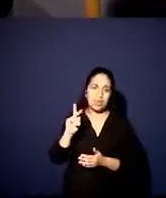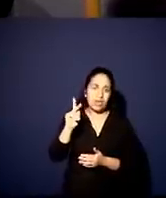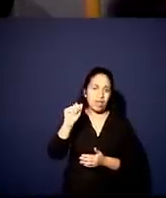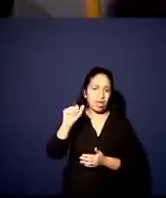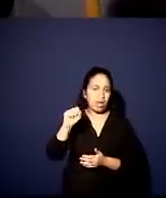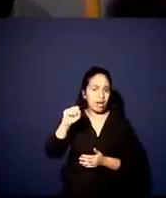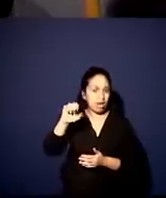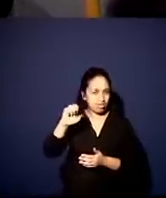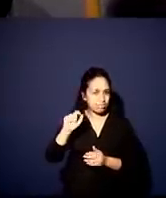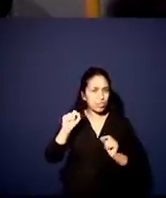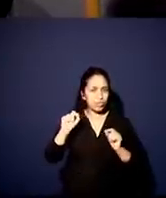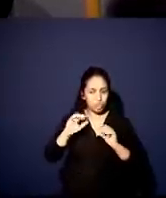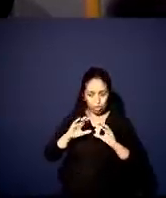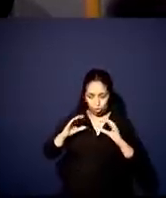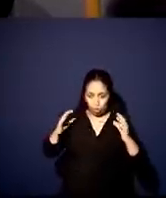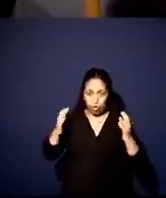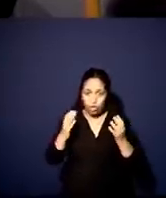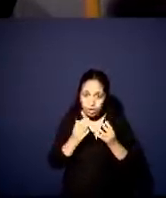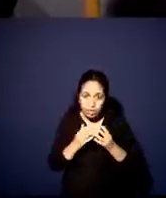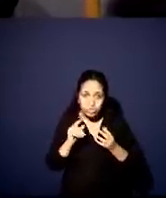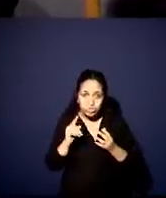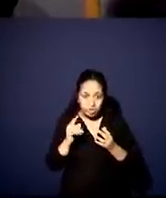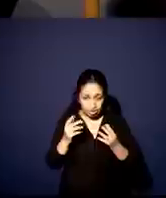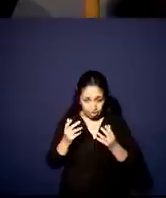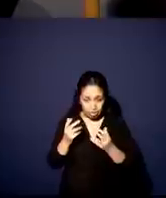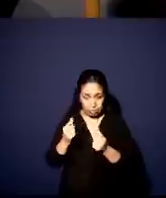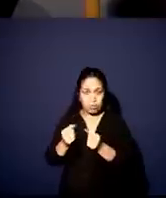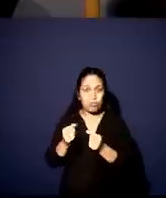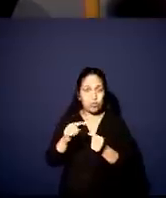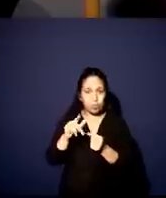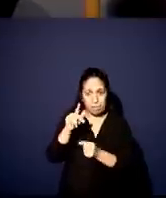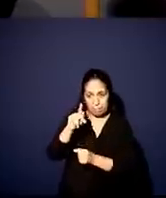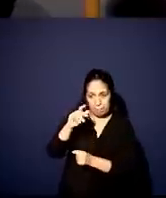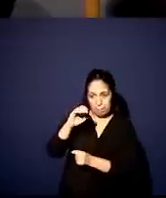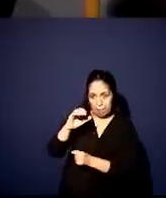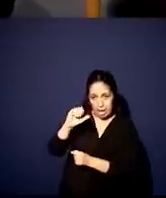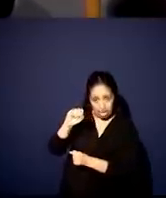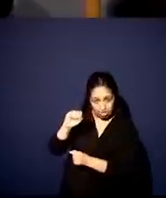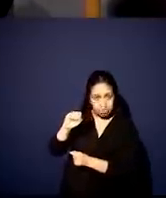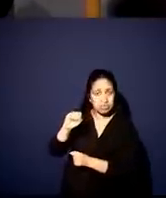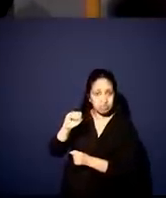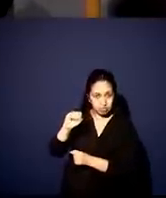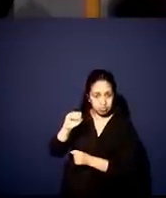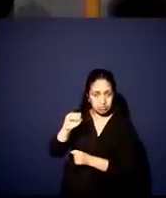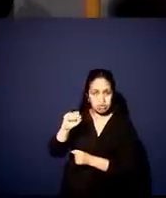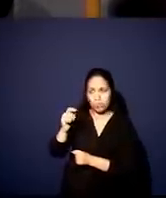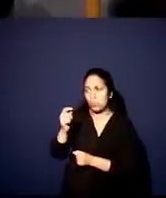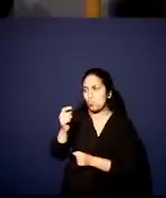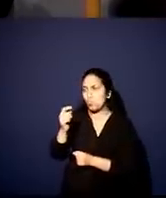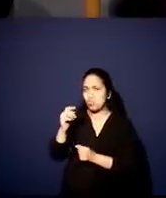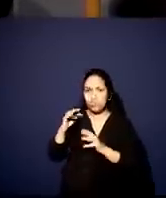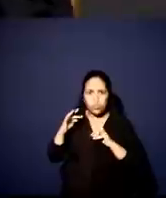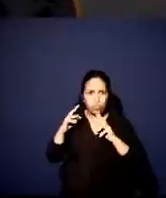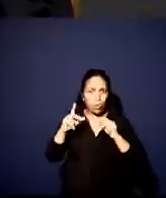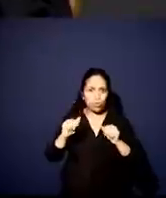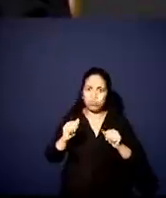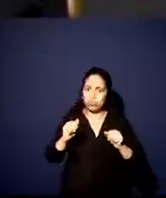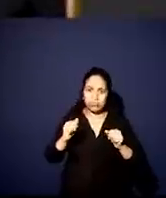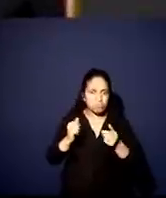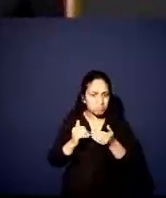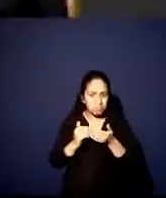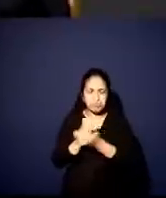o Congresso aprovou PECs, né, PECs, né, com quase que unanimidade,